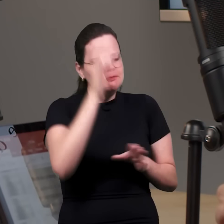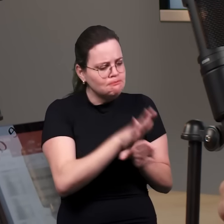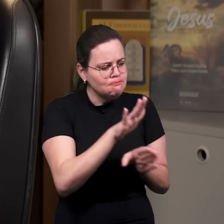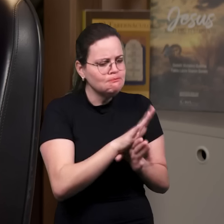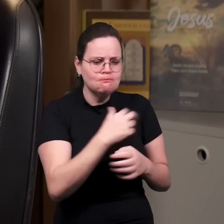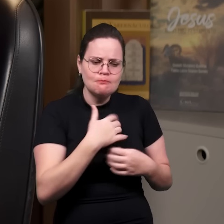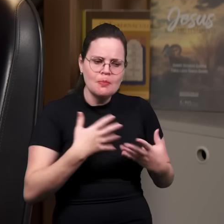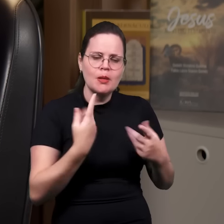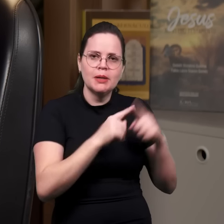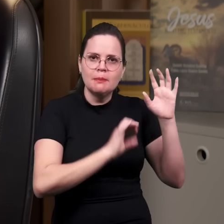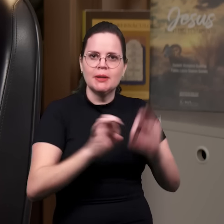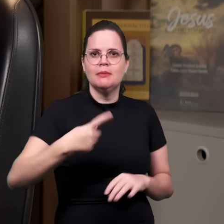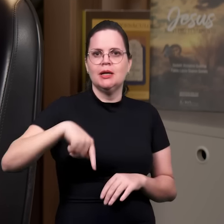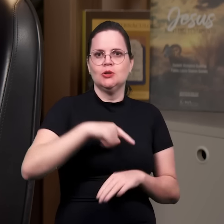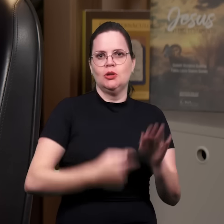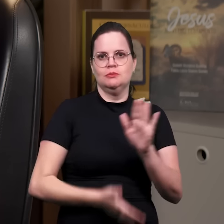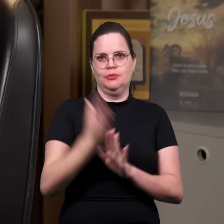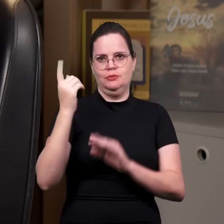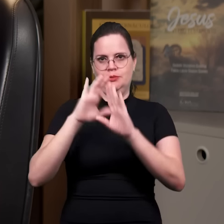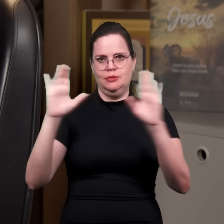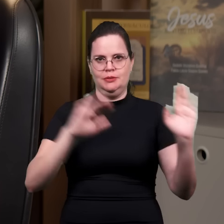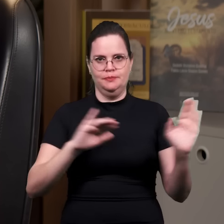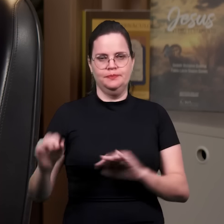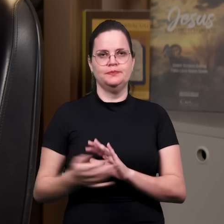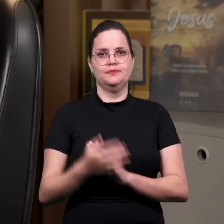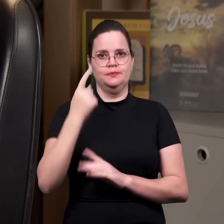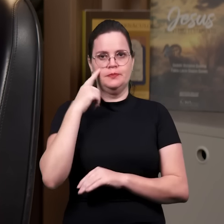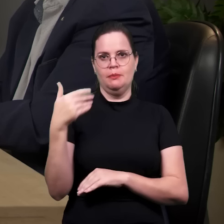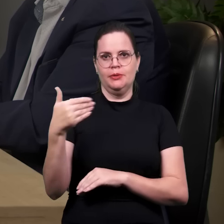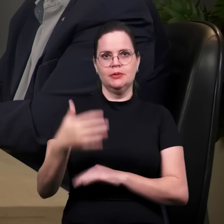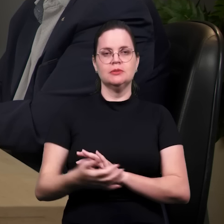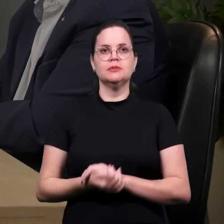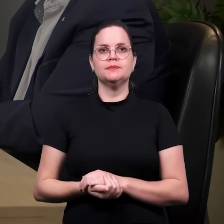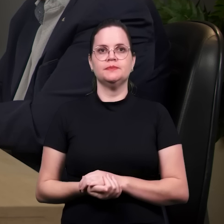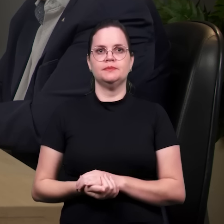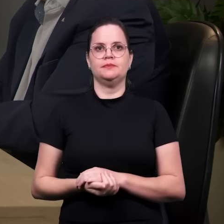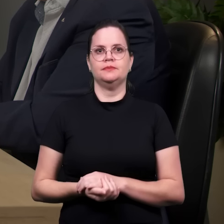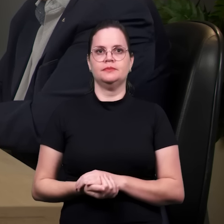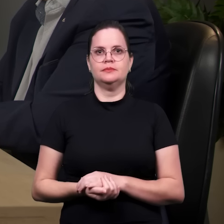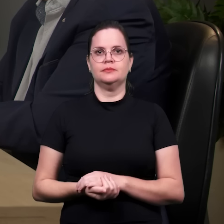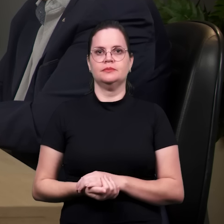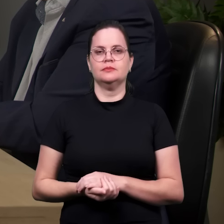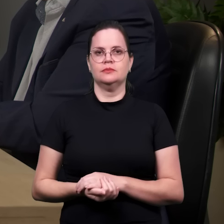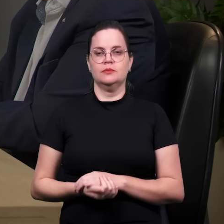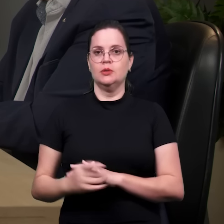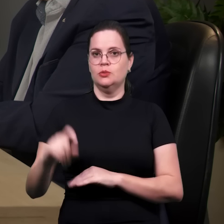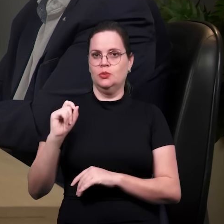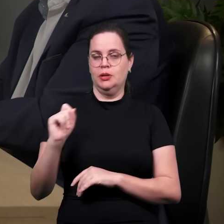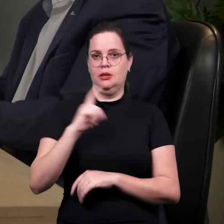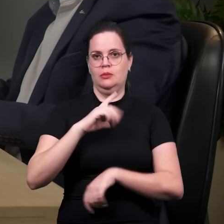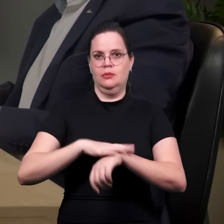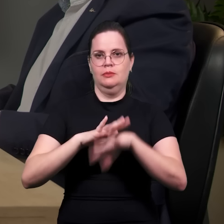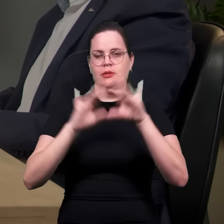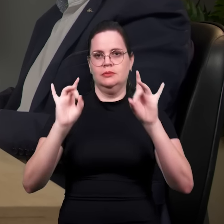saída. E interessante a próxima tela, a penúltima que nós vamos mostrar aqui, é exatamente o